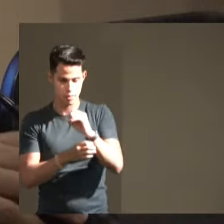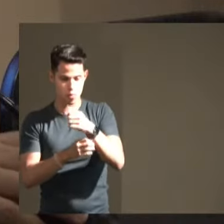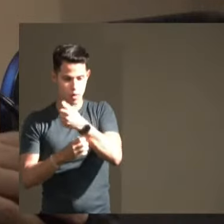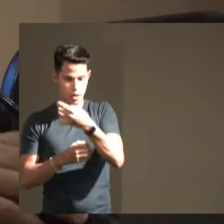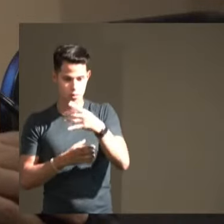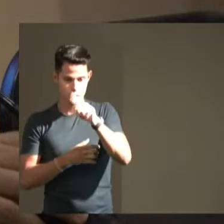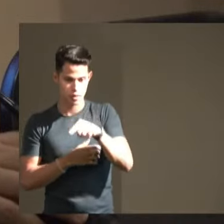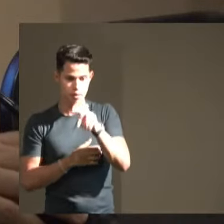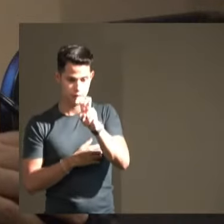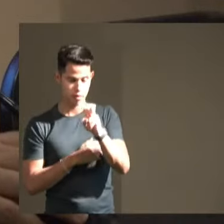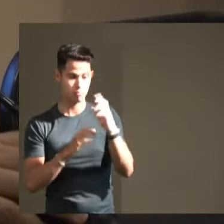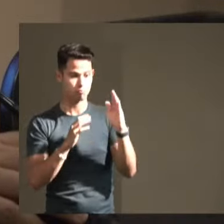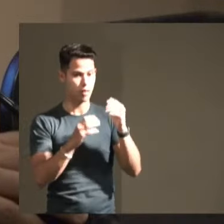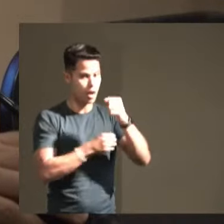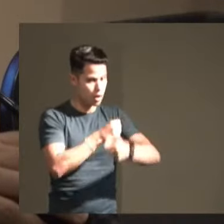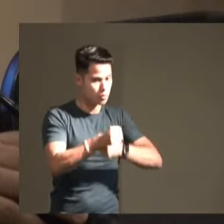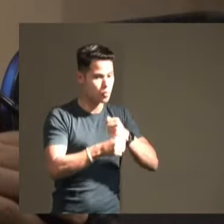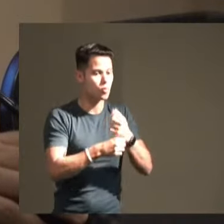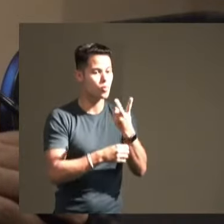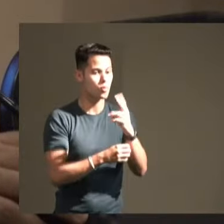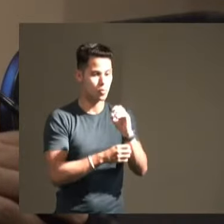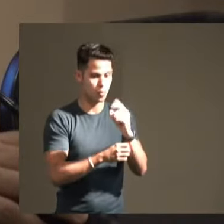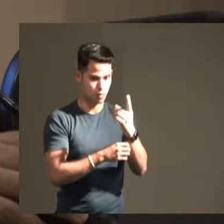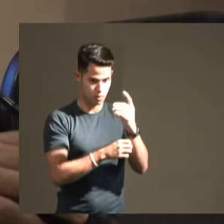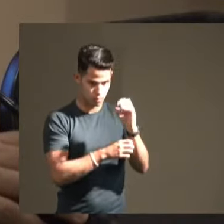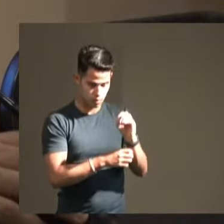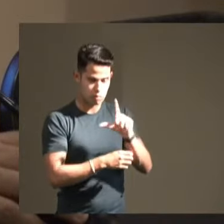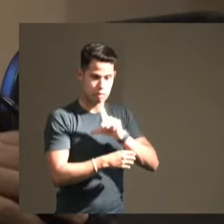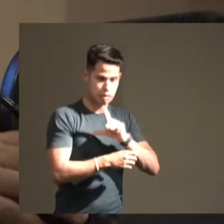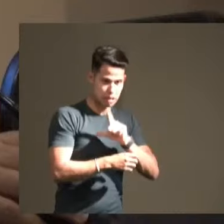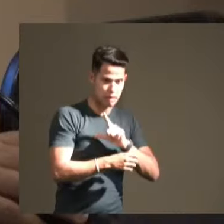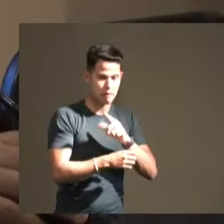14,5%, em 2010, nós fomos